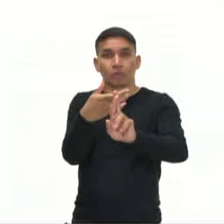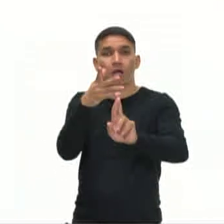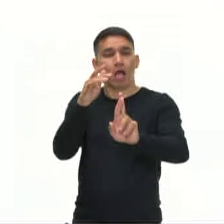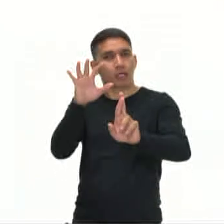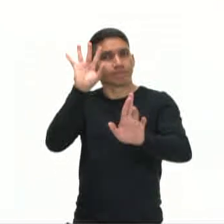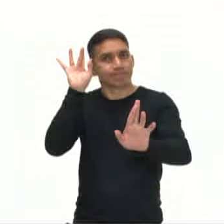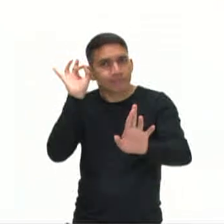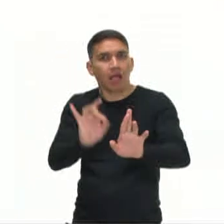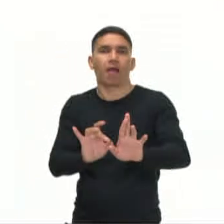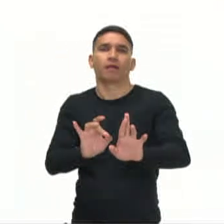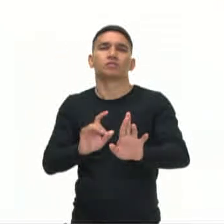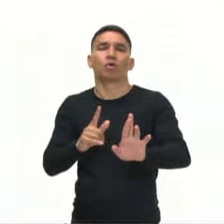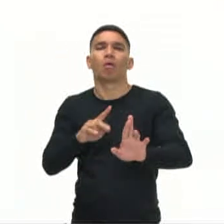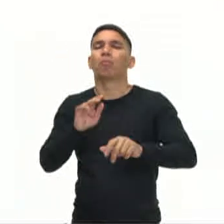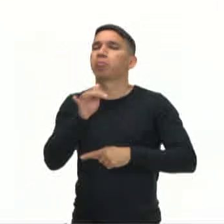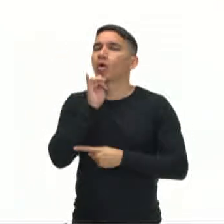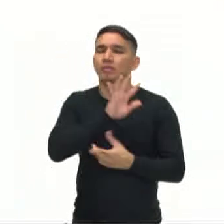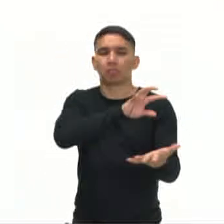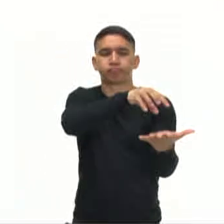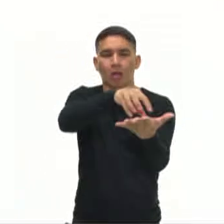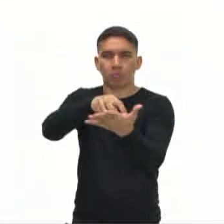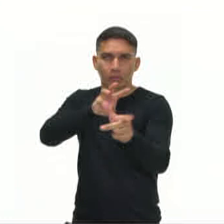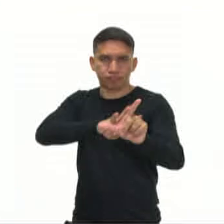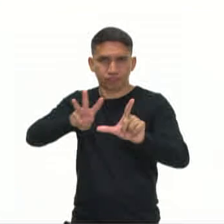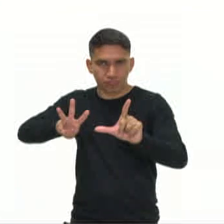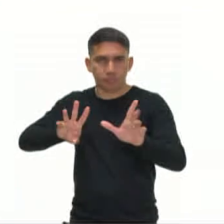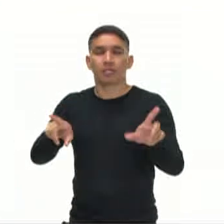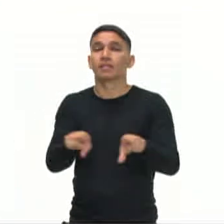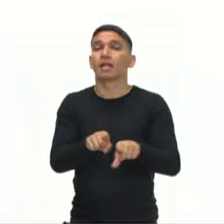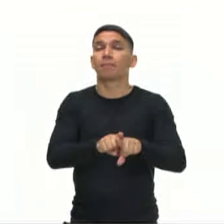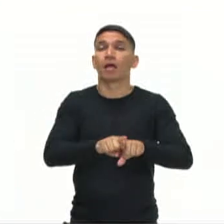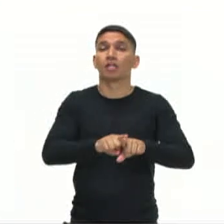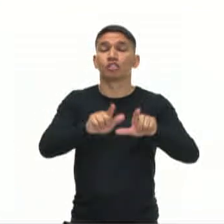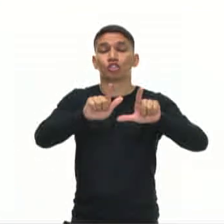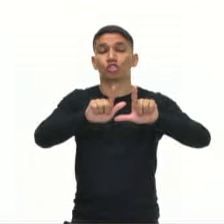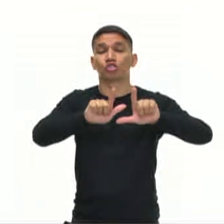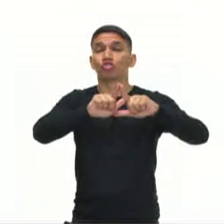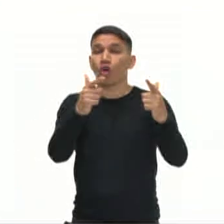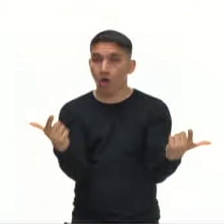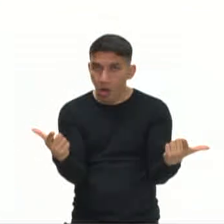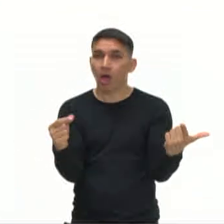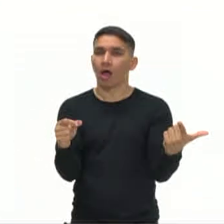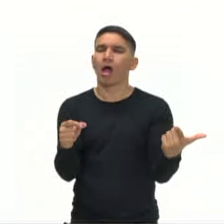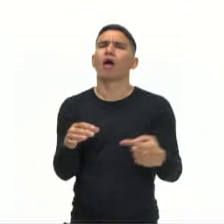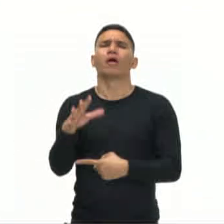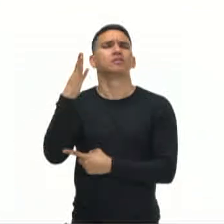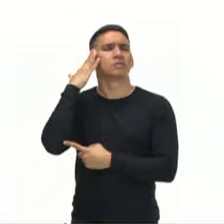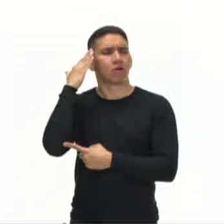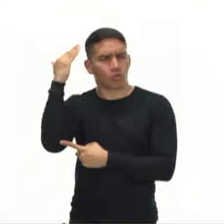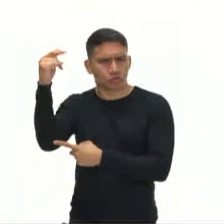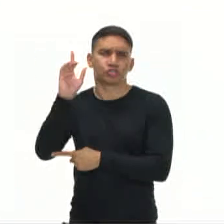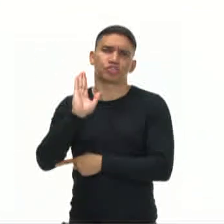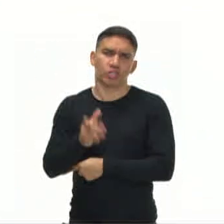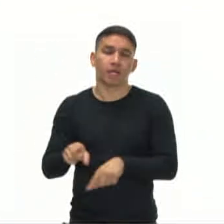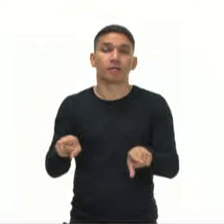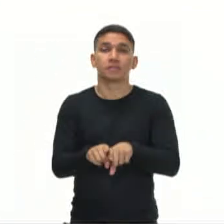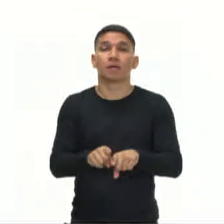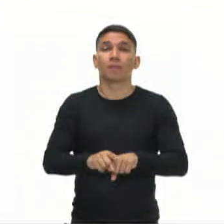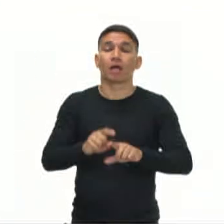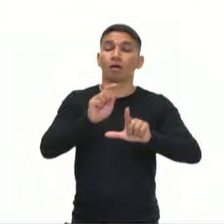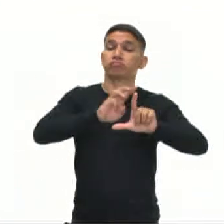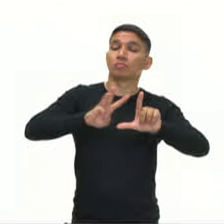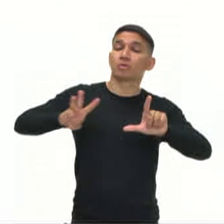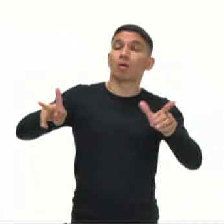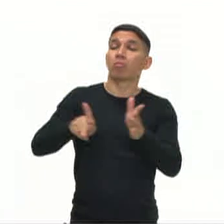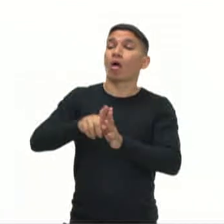sites institucionais, páginas de jornais conhecidos e blogs de profissionais respeitados. Também